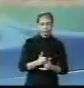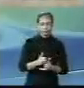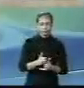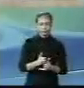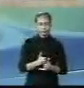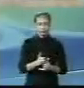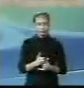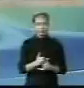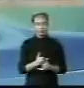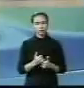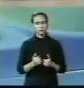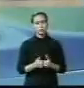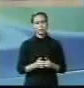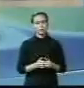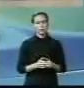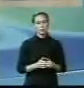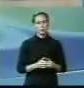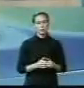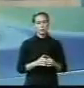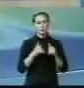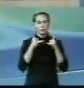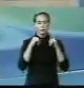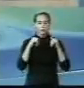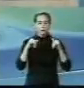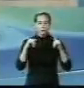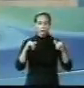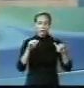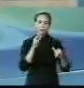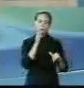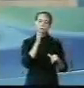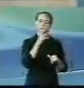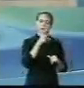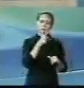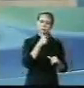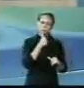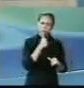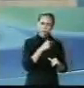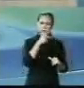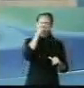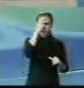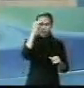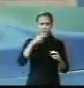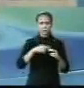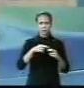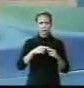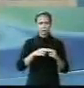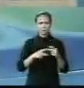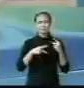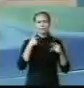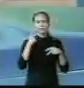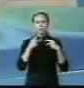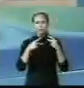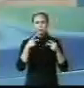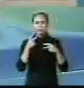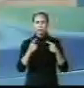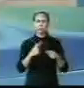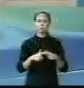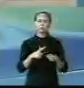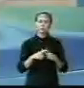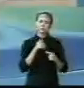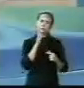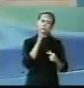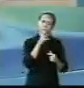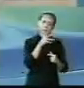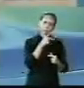lá no Rapid Share, baixando música, MP3. E a rede está lenta. E ele reclama que a rede está lenta, mas não sabe por quê.